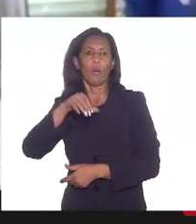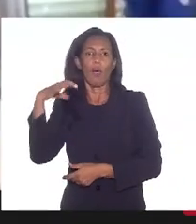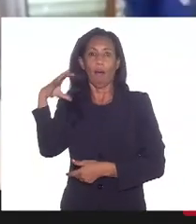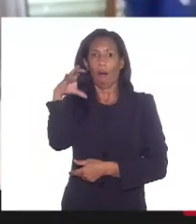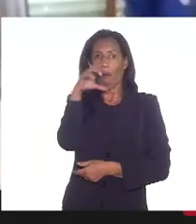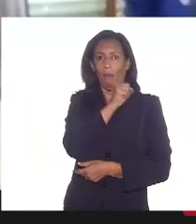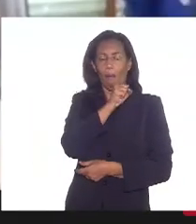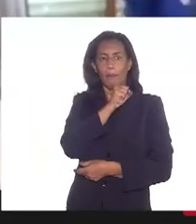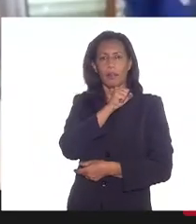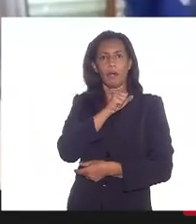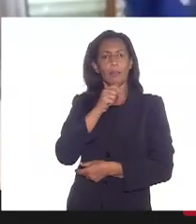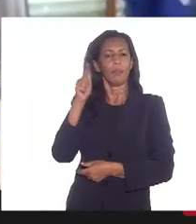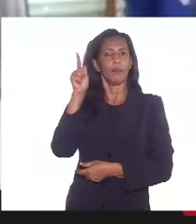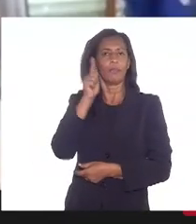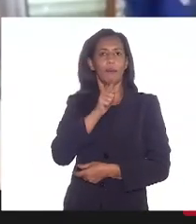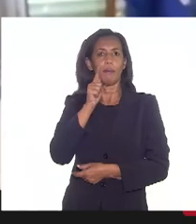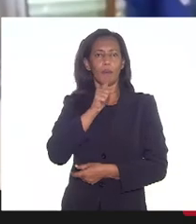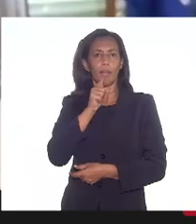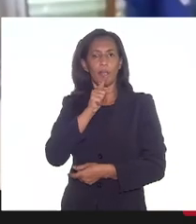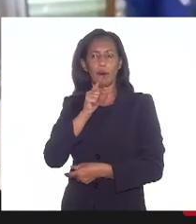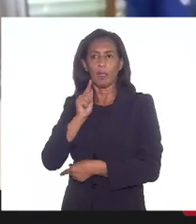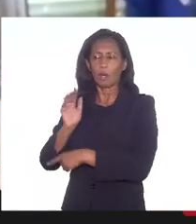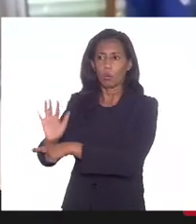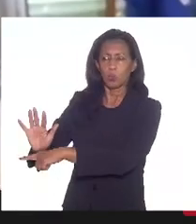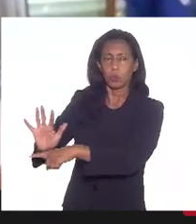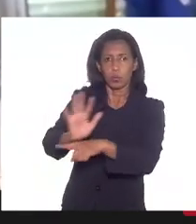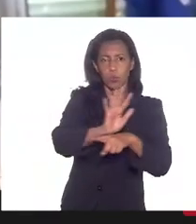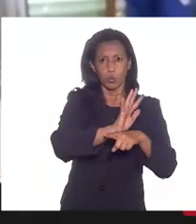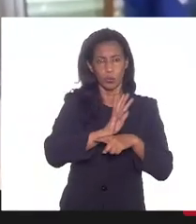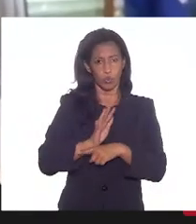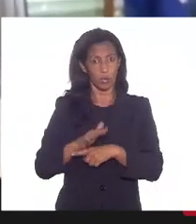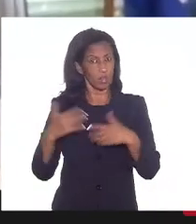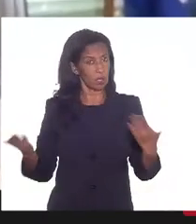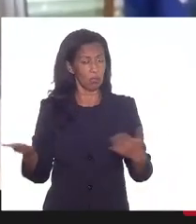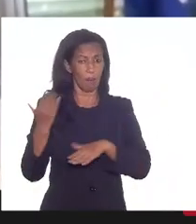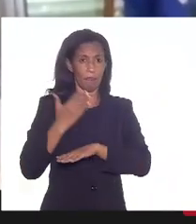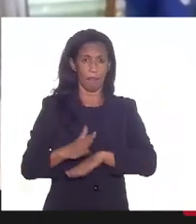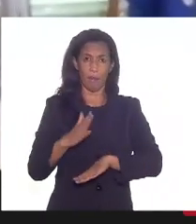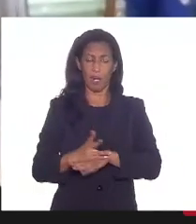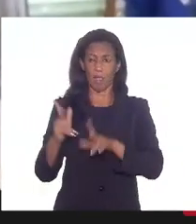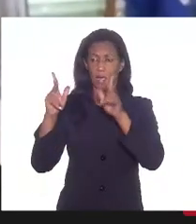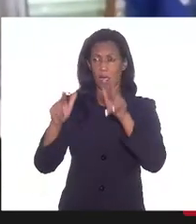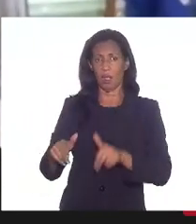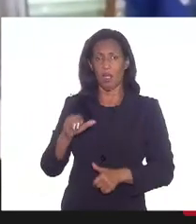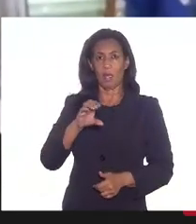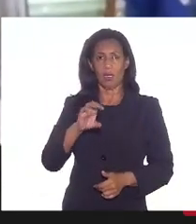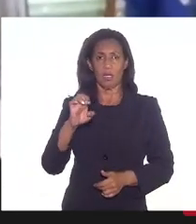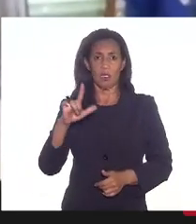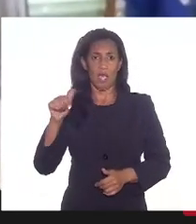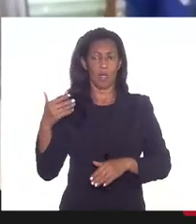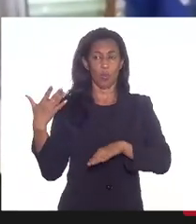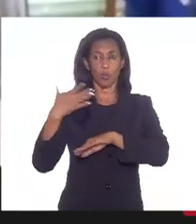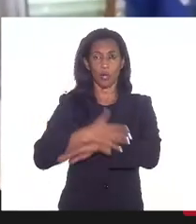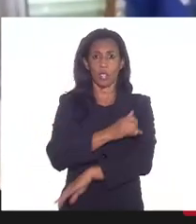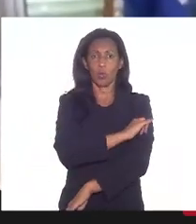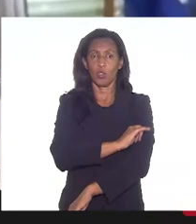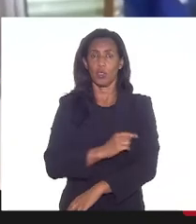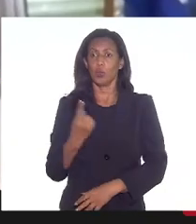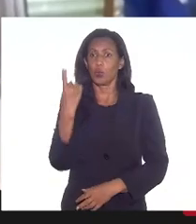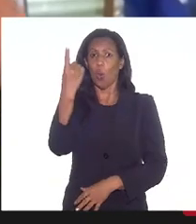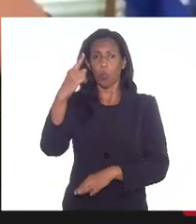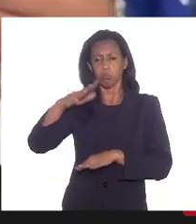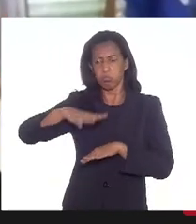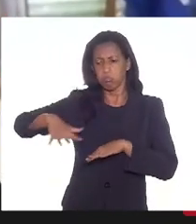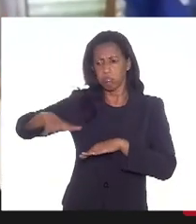atender as devidas demandas. E falo na prática, aqui com a SEG. Quando eu entrei no Rio de Janeiro, só um município tinha gás, a gente